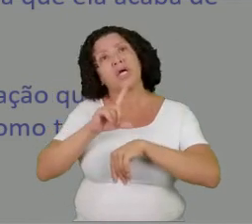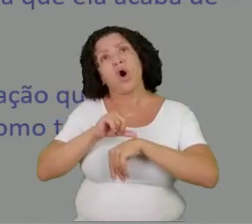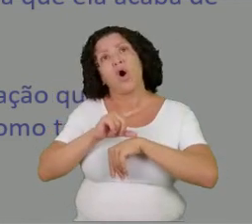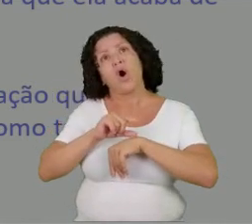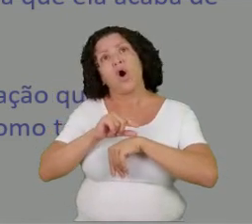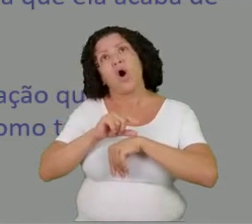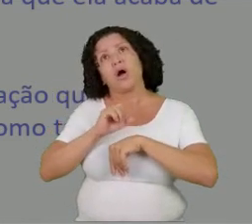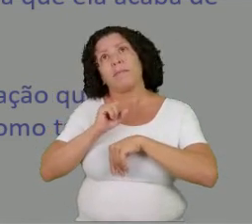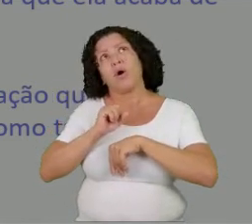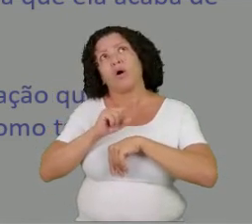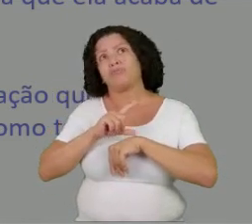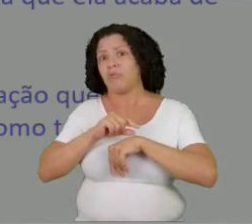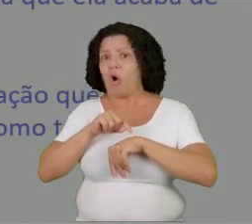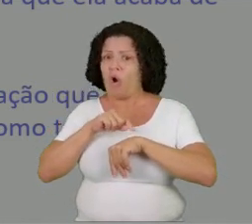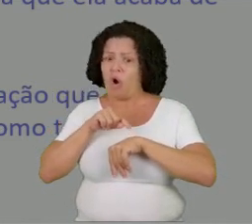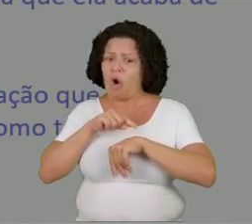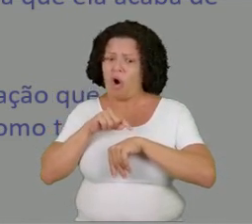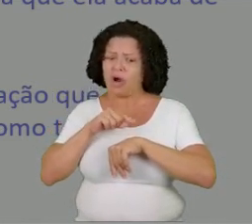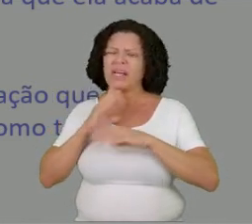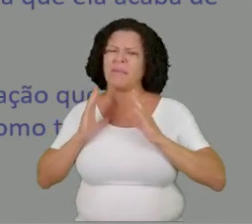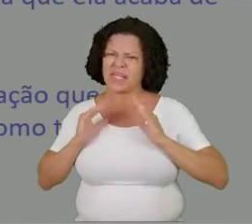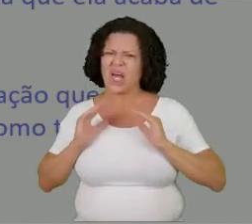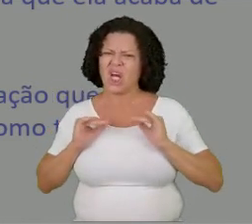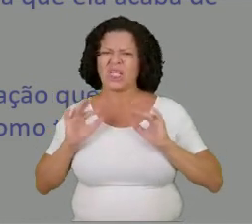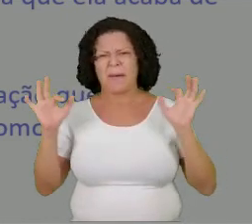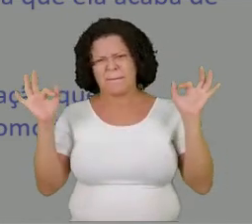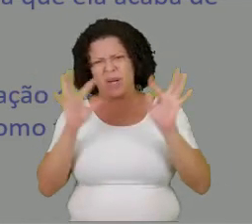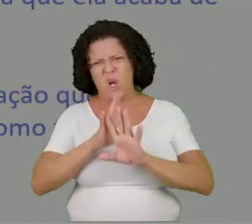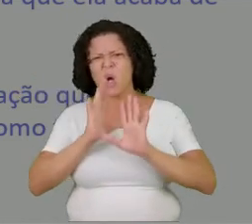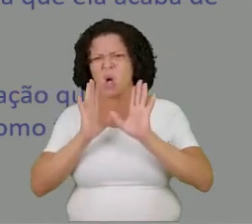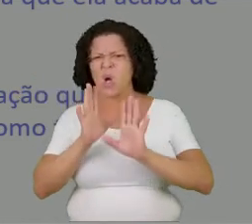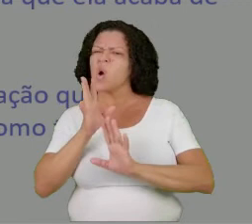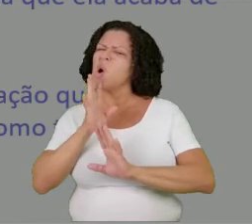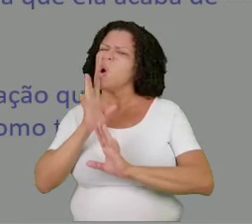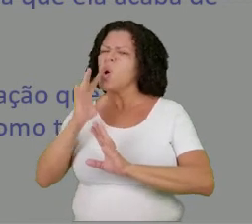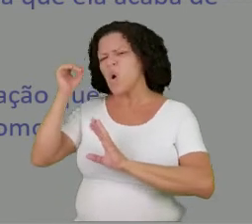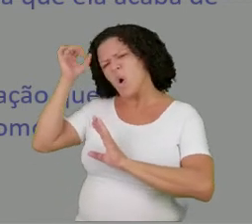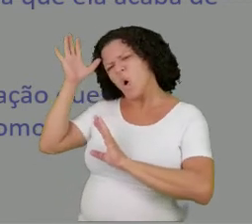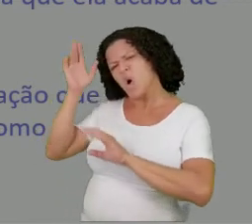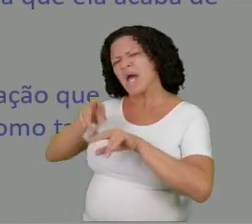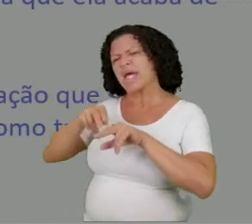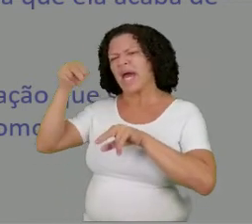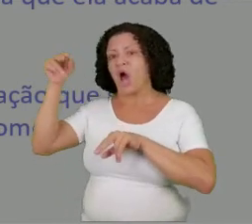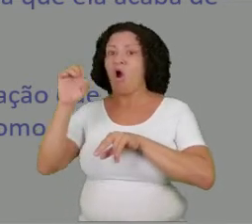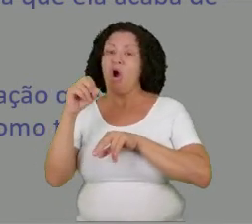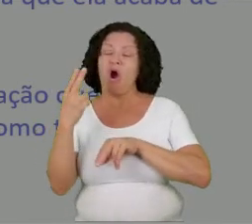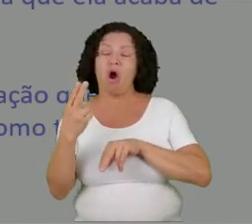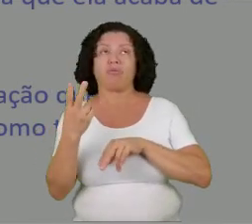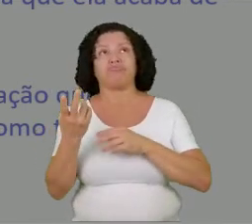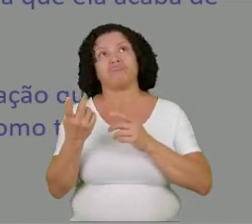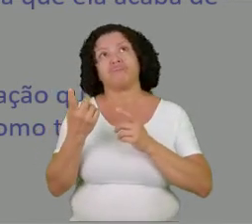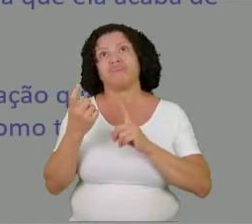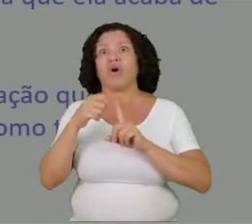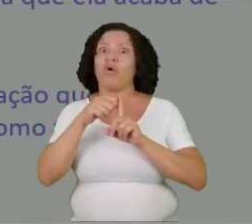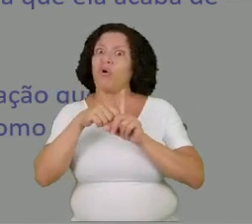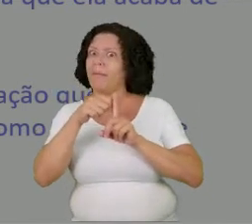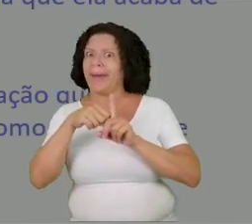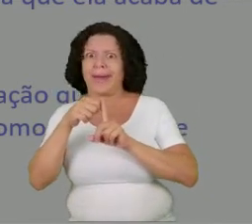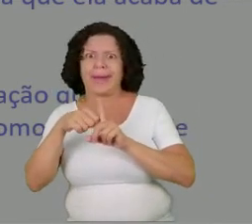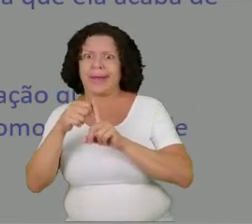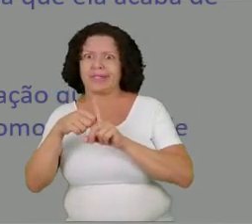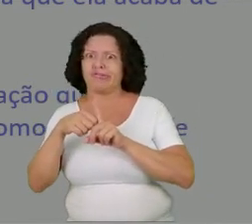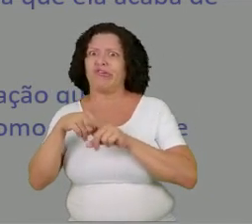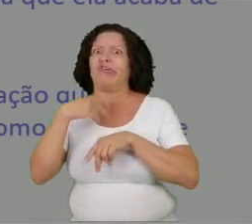segue à morte. Pode ser de algumas horas, para aqueles que estão mais tranquilos, preparados, conhecedores do que é o